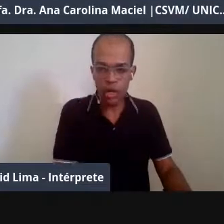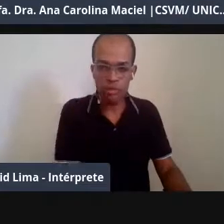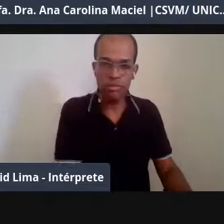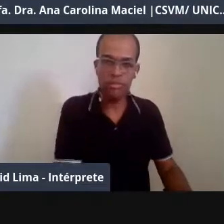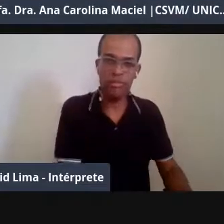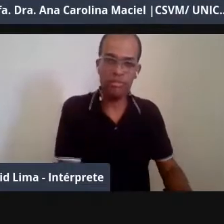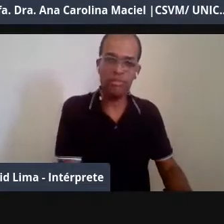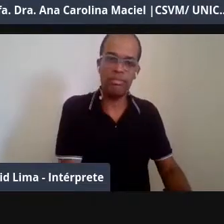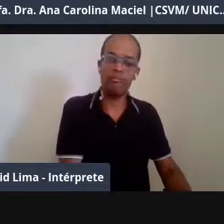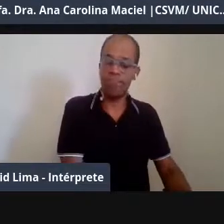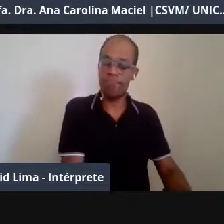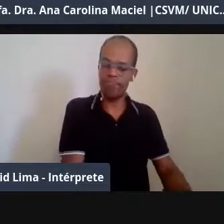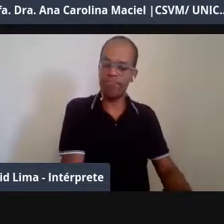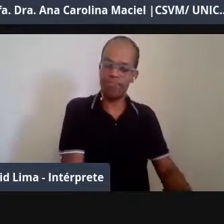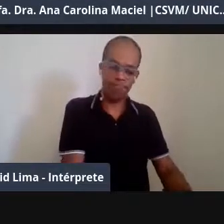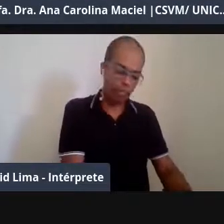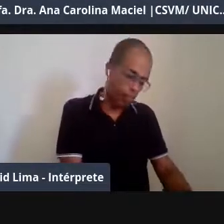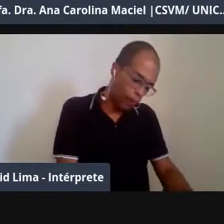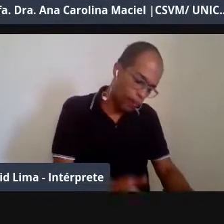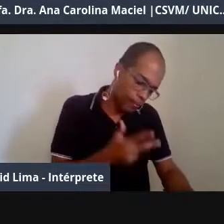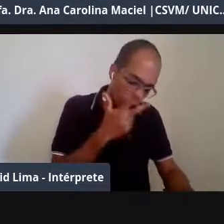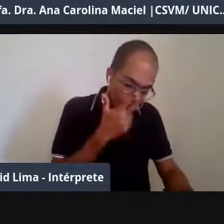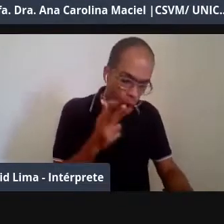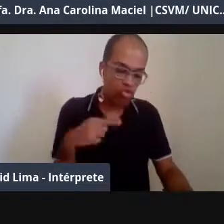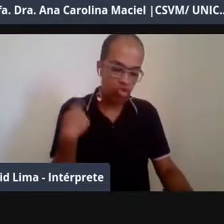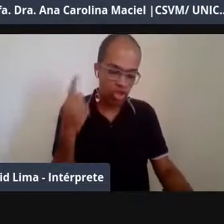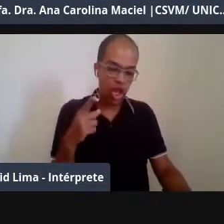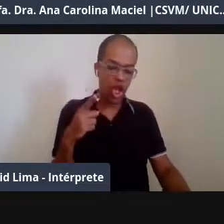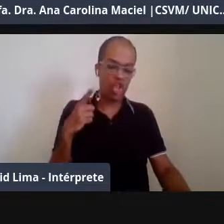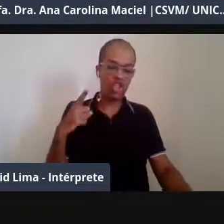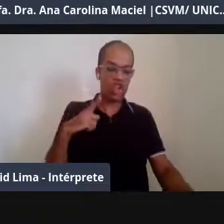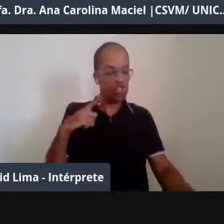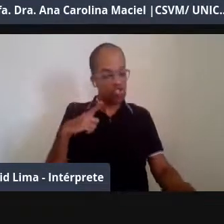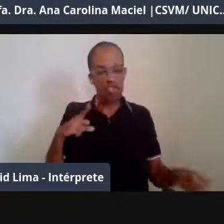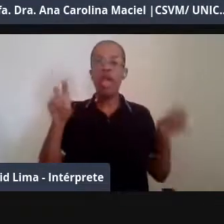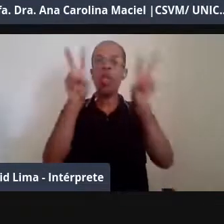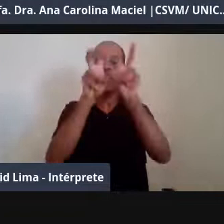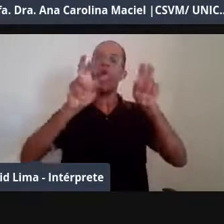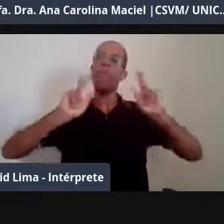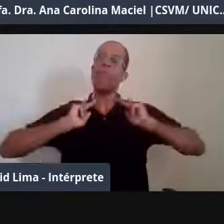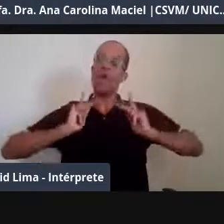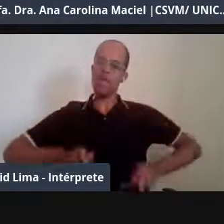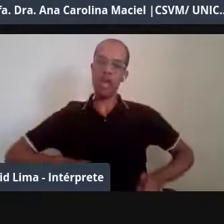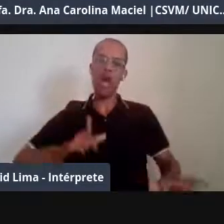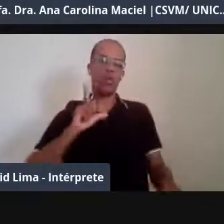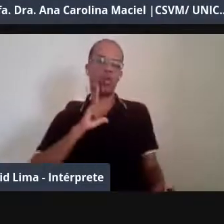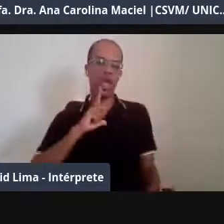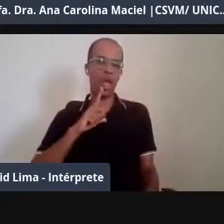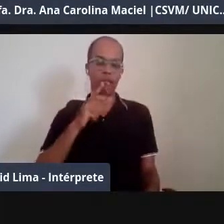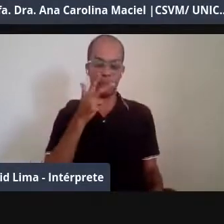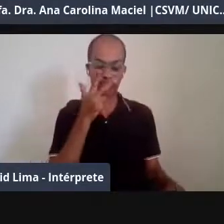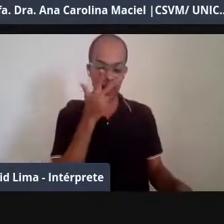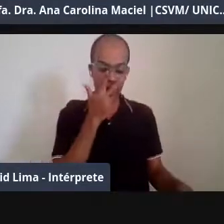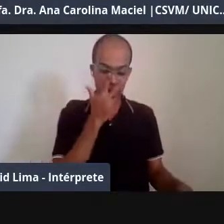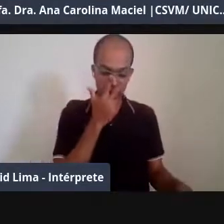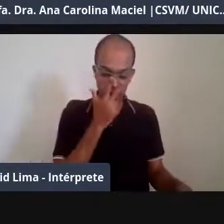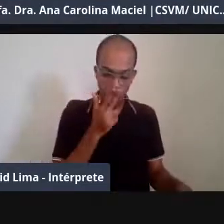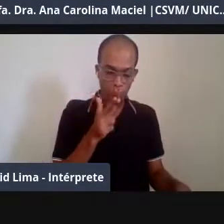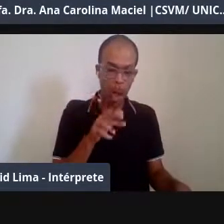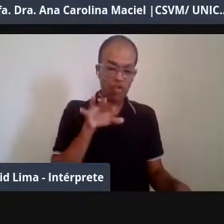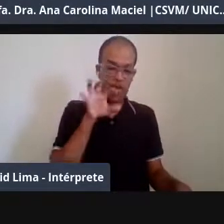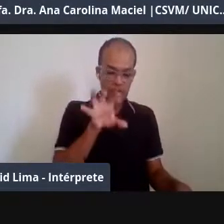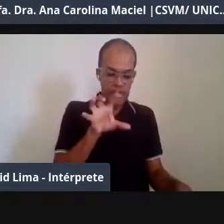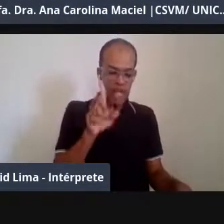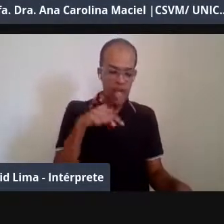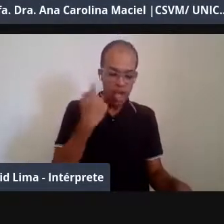pode ser. Né? Então, eu acho que a gente tem, sim, essa questão humanitária, né? E eu acho que é isso que a gente tem